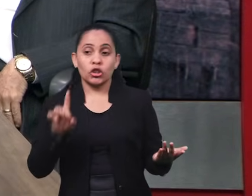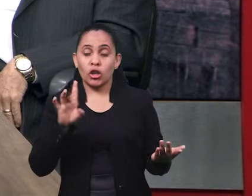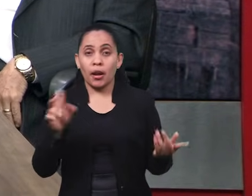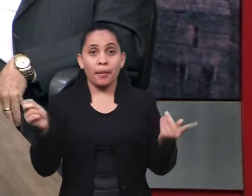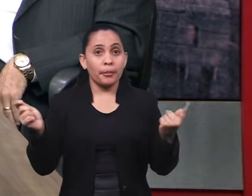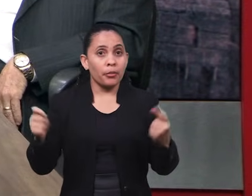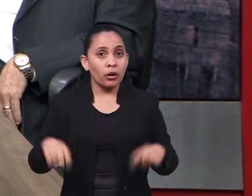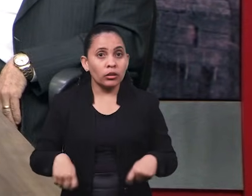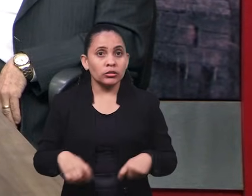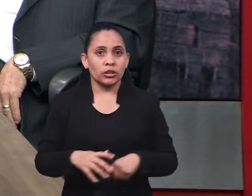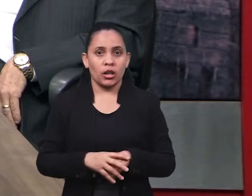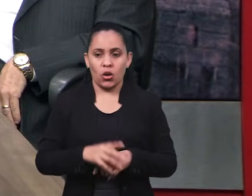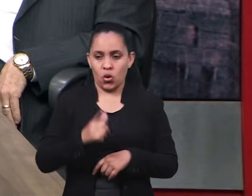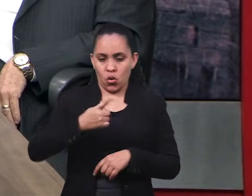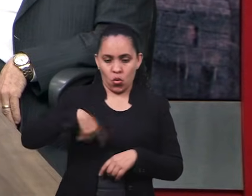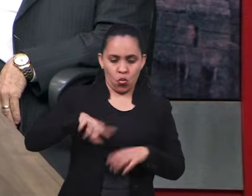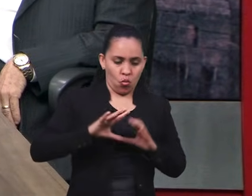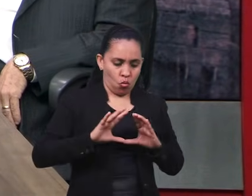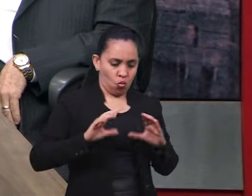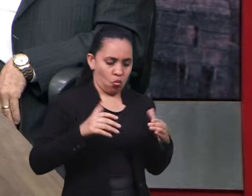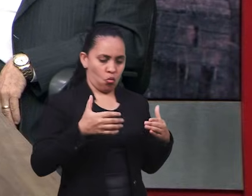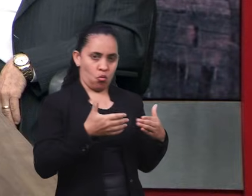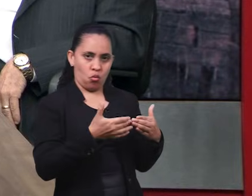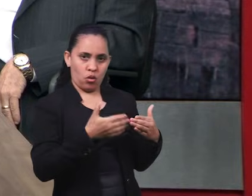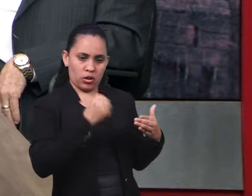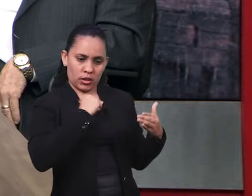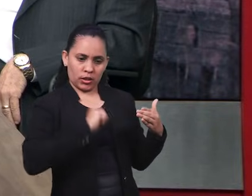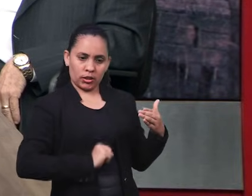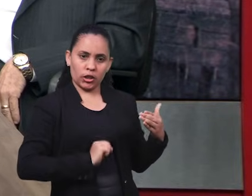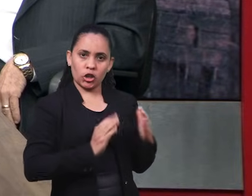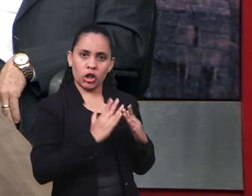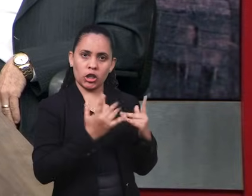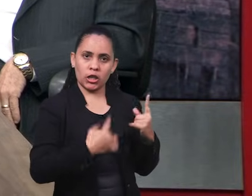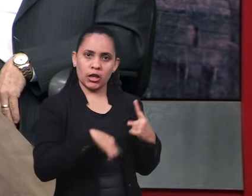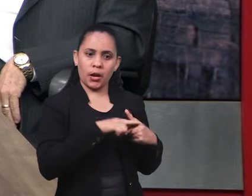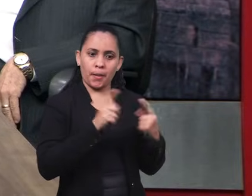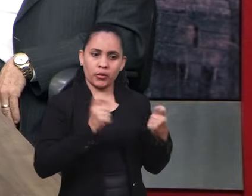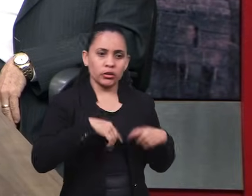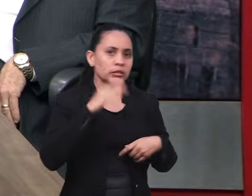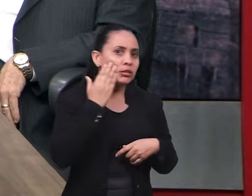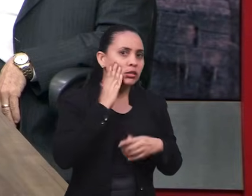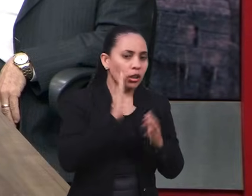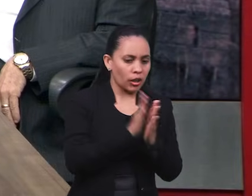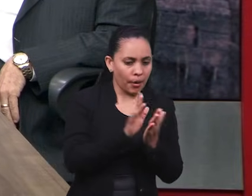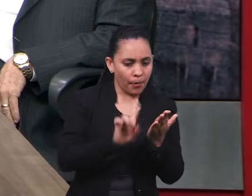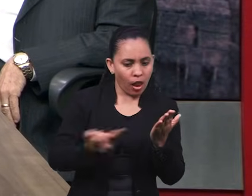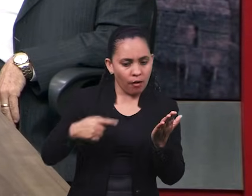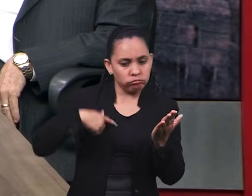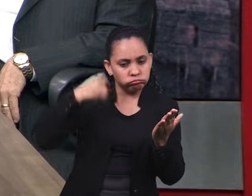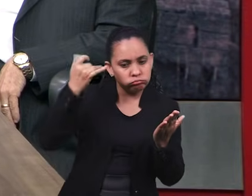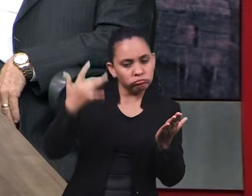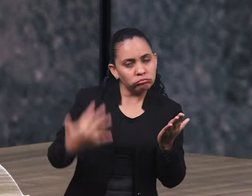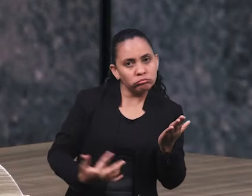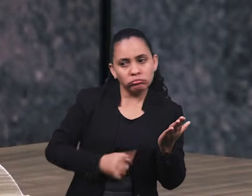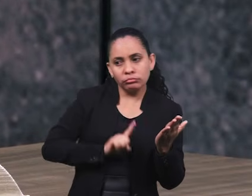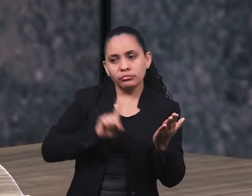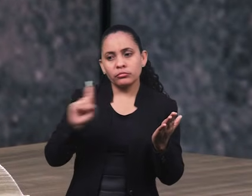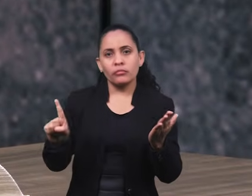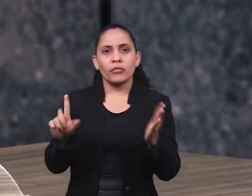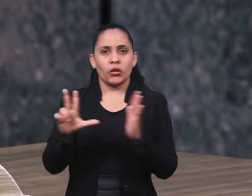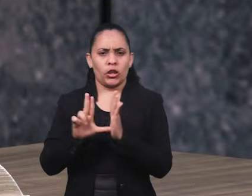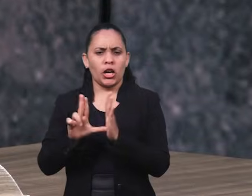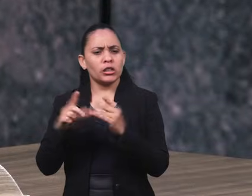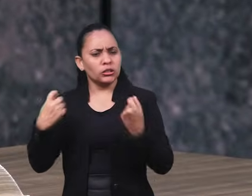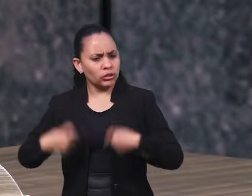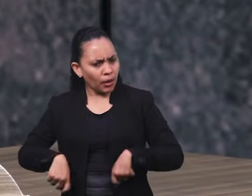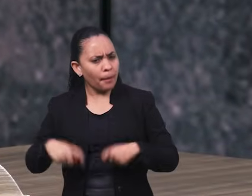o clero tinha condição. Quando eu falo clero, os membros sacerdotes da igreja teriam condições de entender a Bíblia, de explicá-la. E Lutero defende